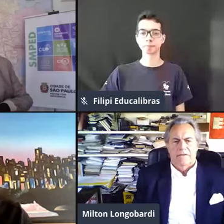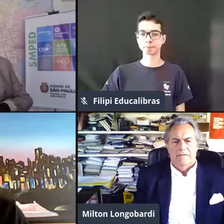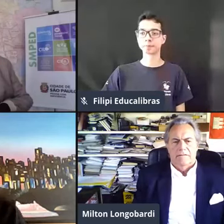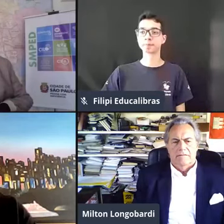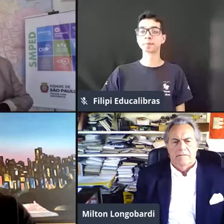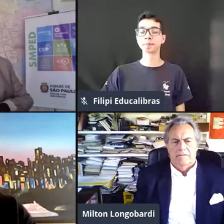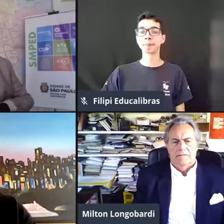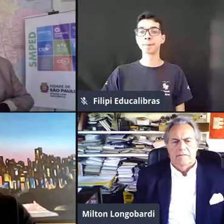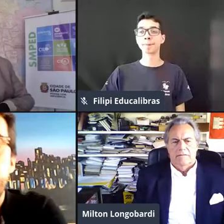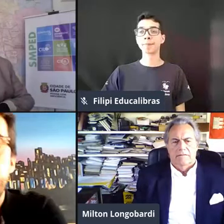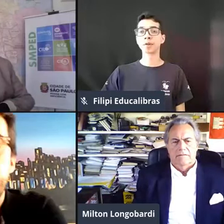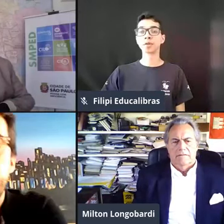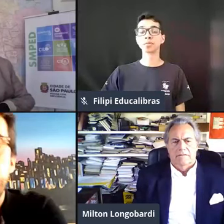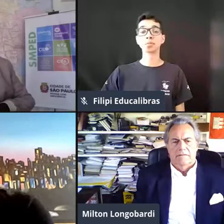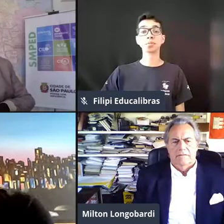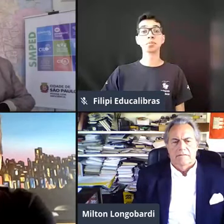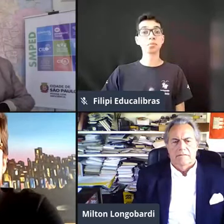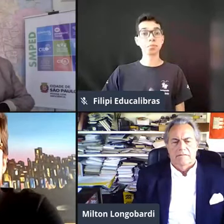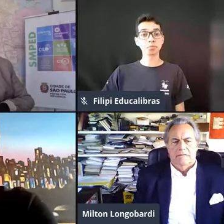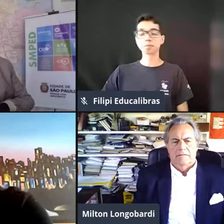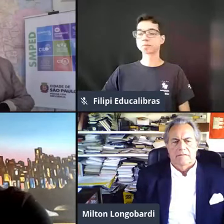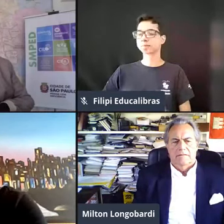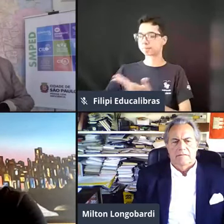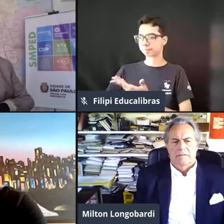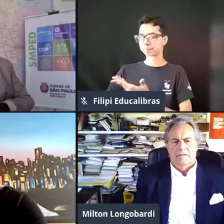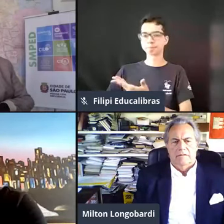nessas conversas, que nós estamos num momento